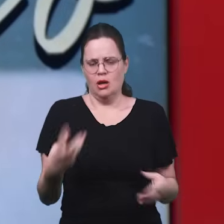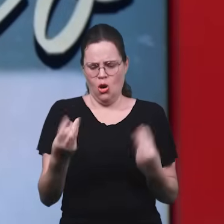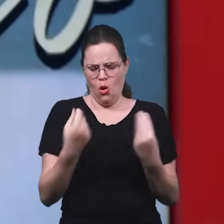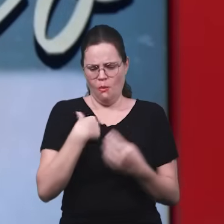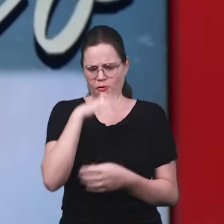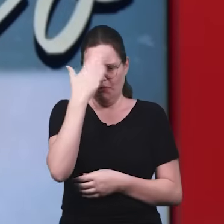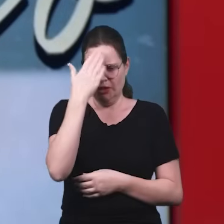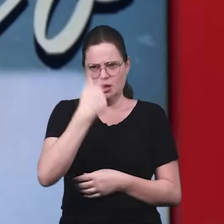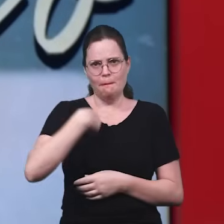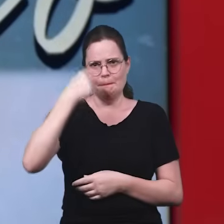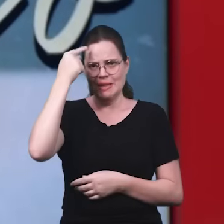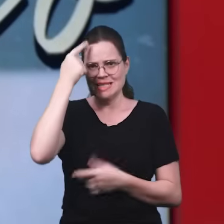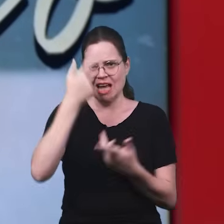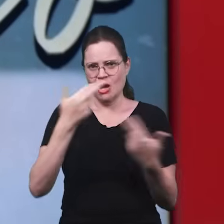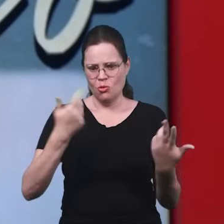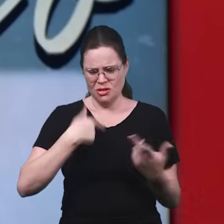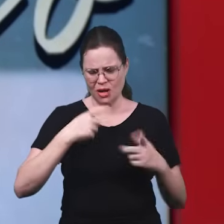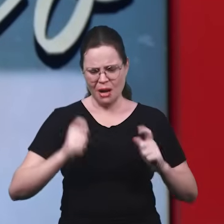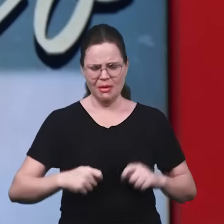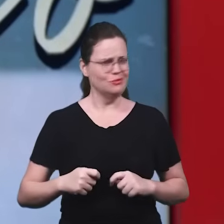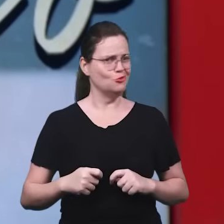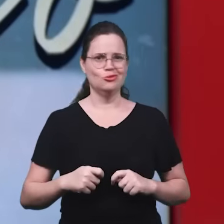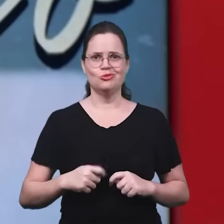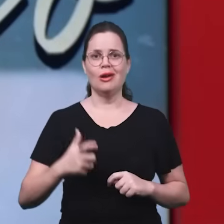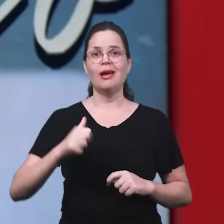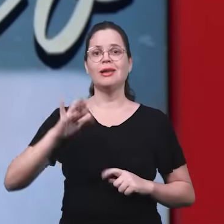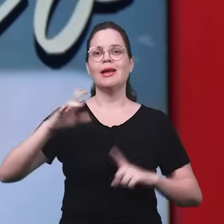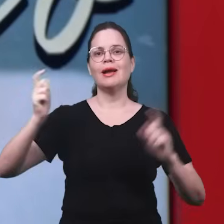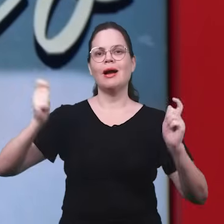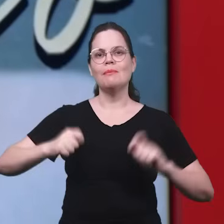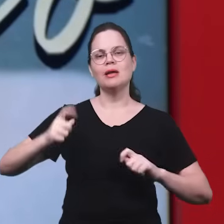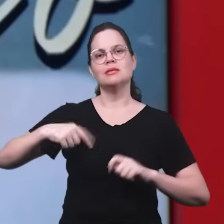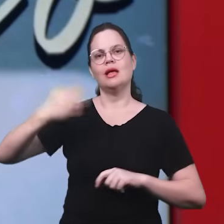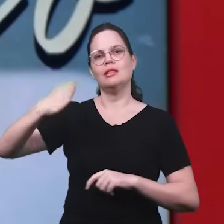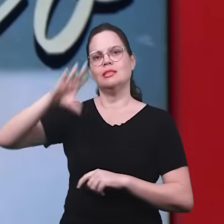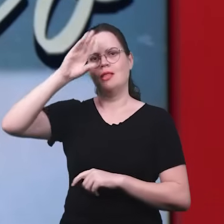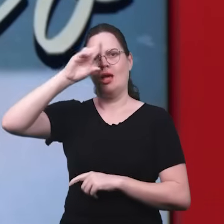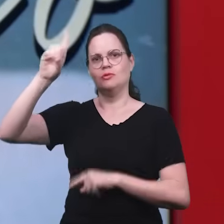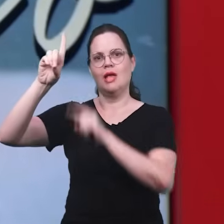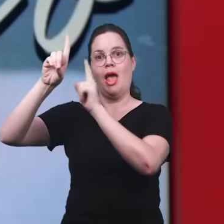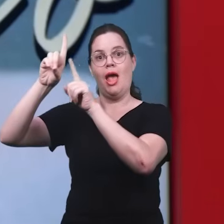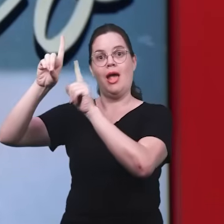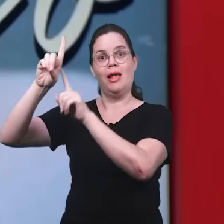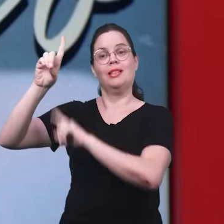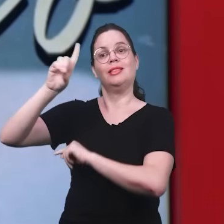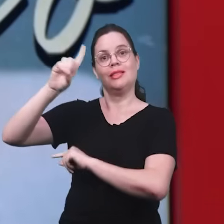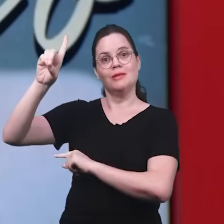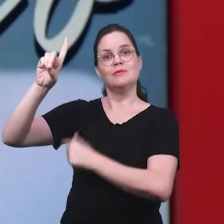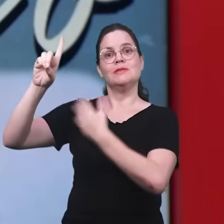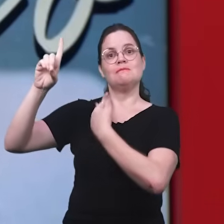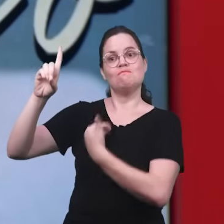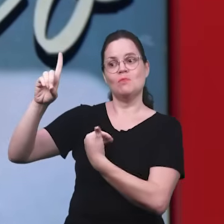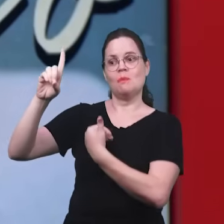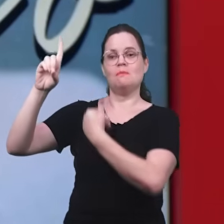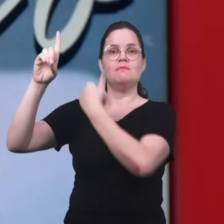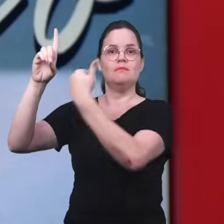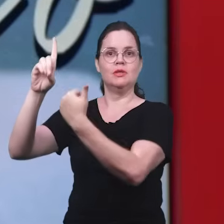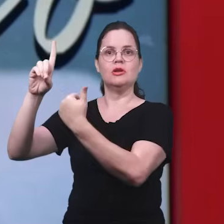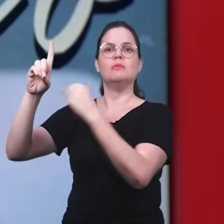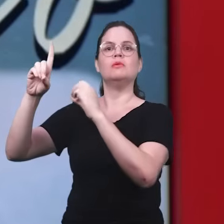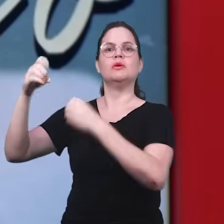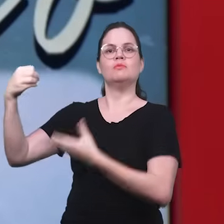mesmo pensar em alguma coisa. E ele complementa, o qual nos fez ministros, aí vem a capacidade, capazes de ser ministros de um